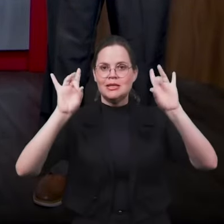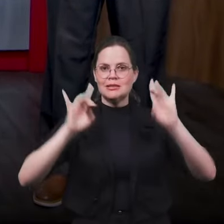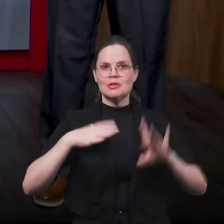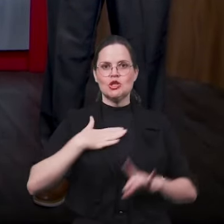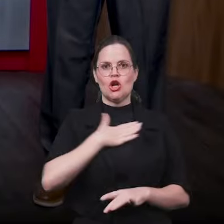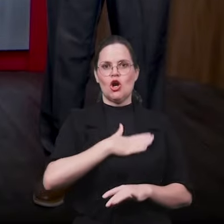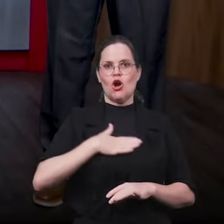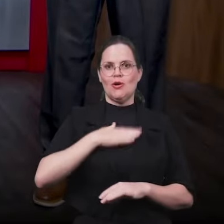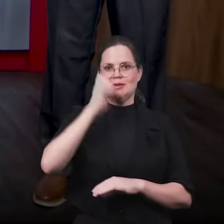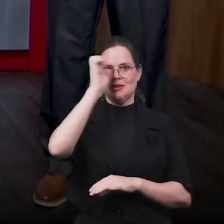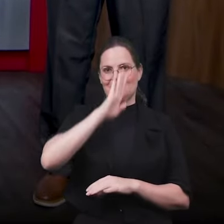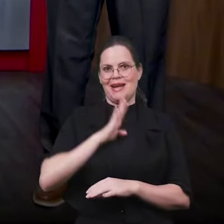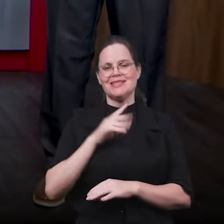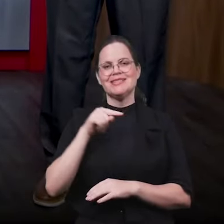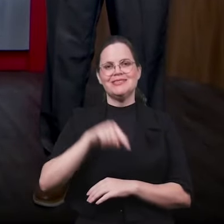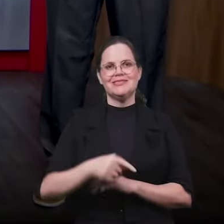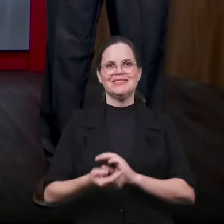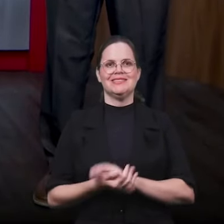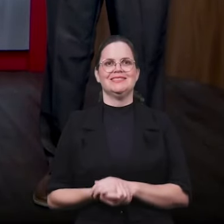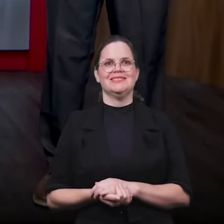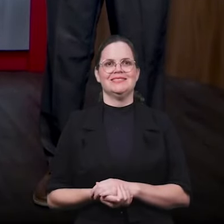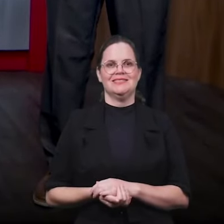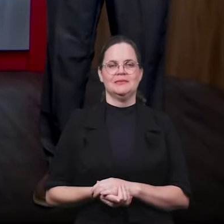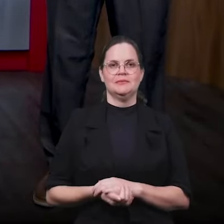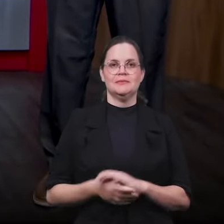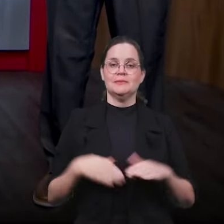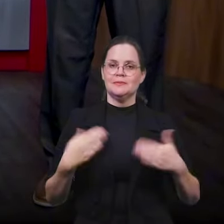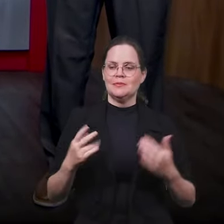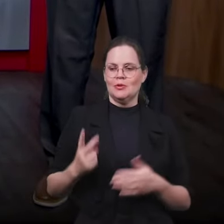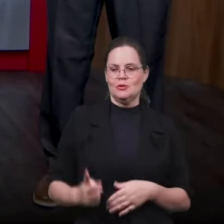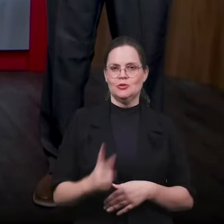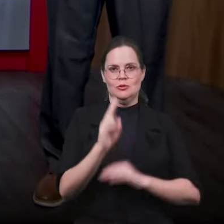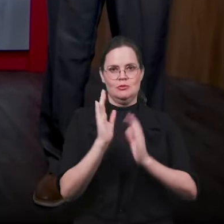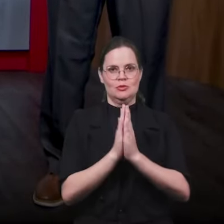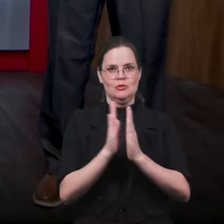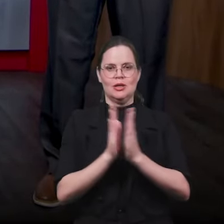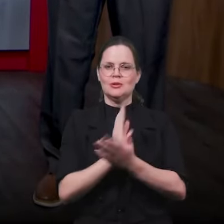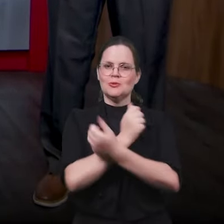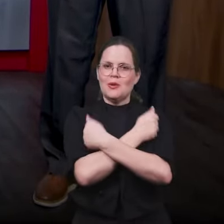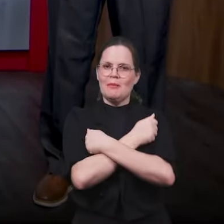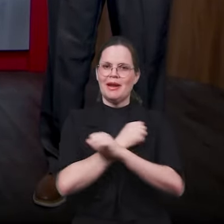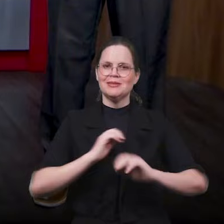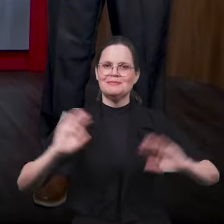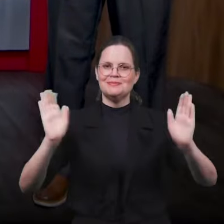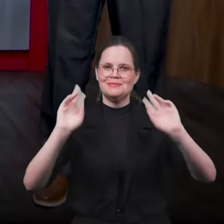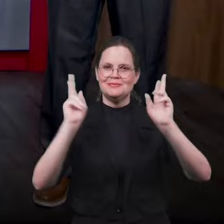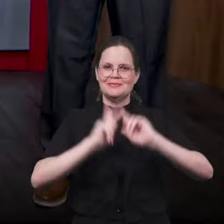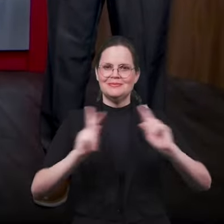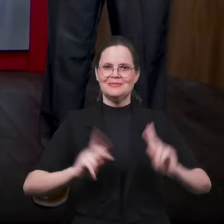em especial, eles gostam muito do Brasil, né? Então, sigamos orando. Um